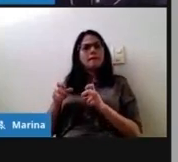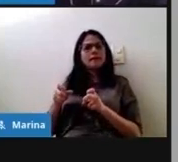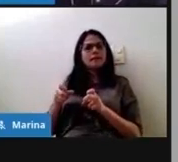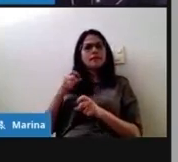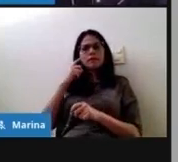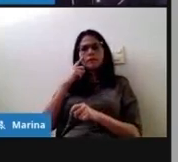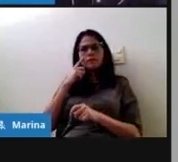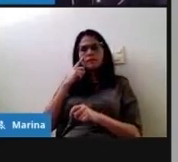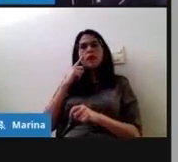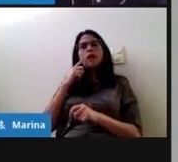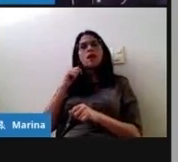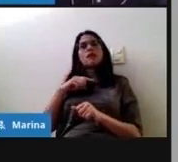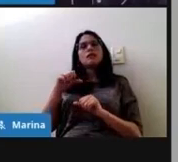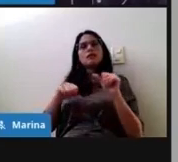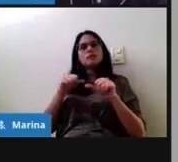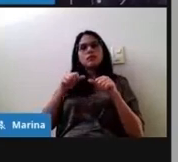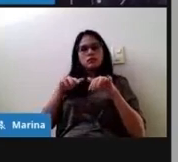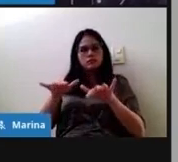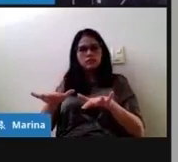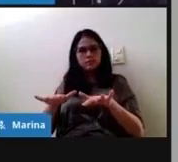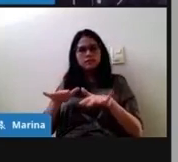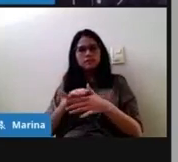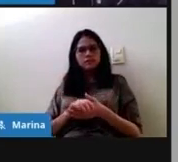epidemiológica, né, essa